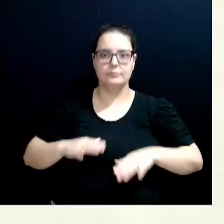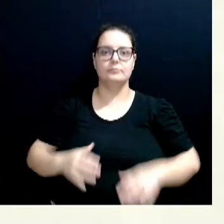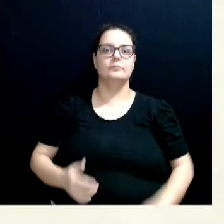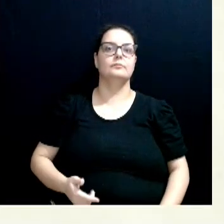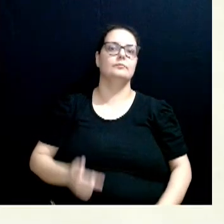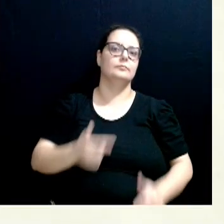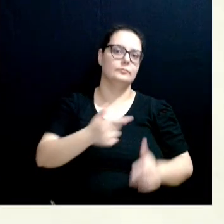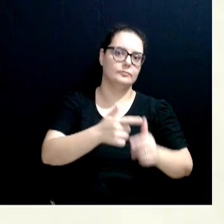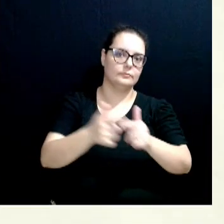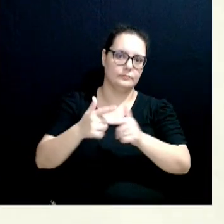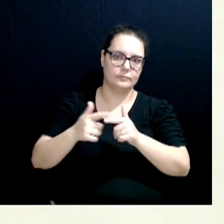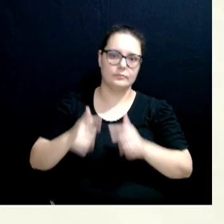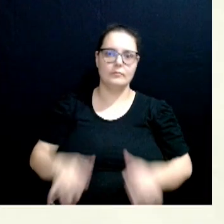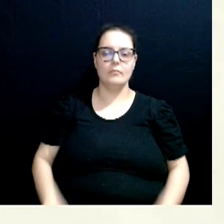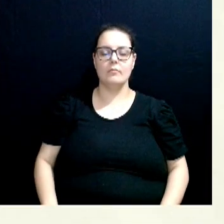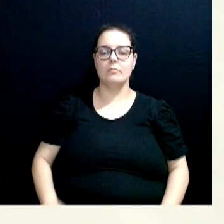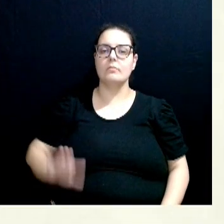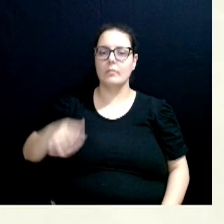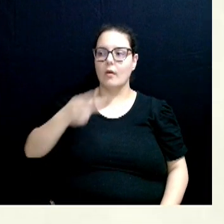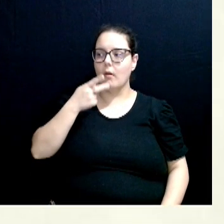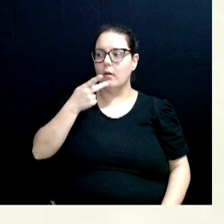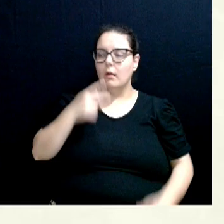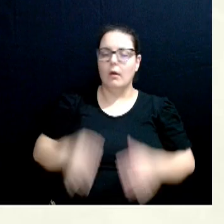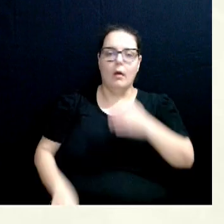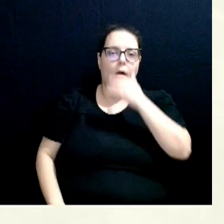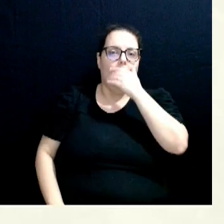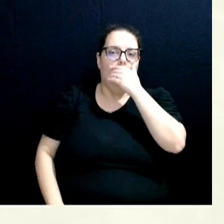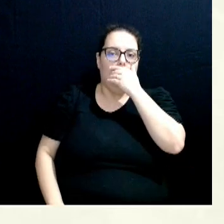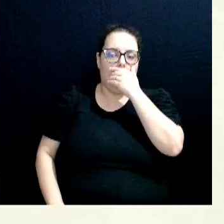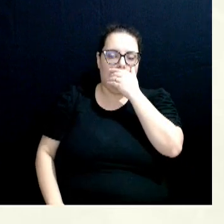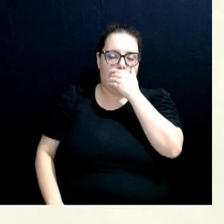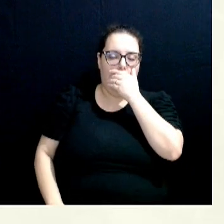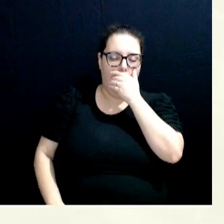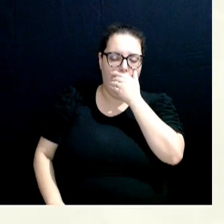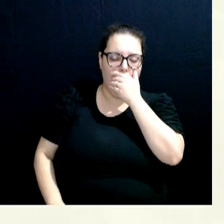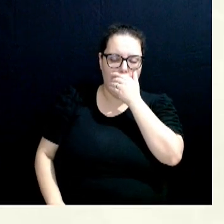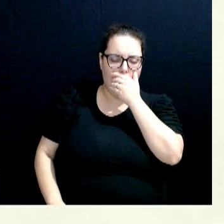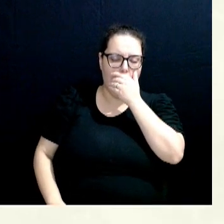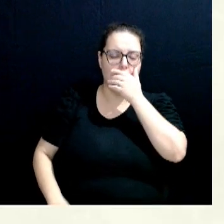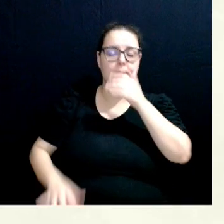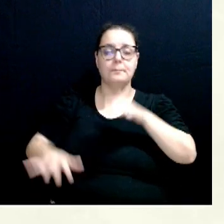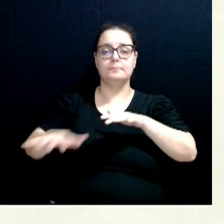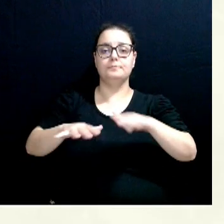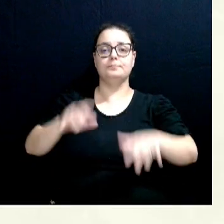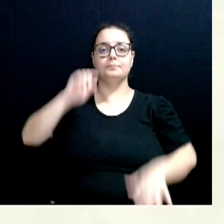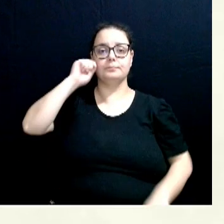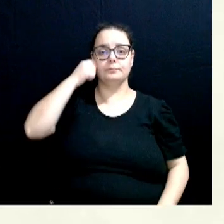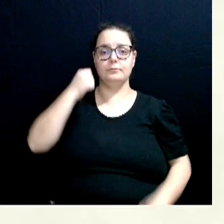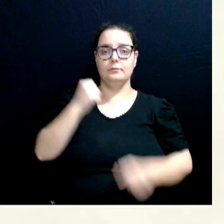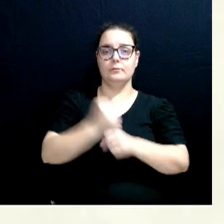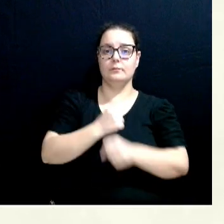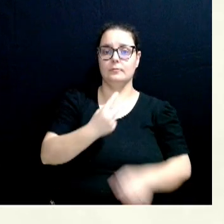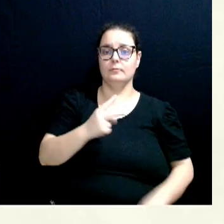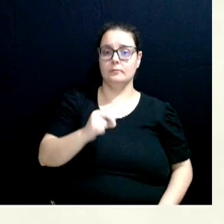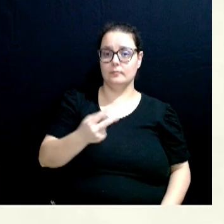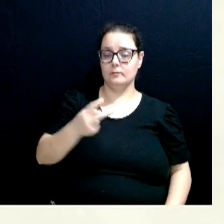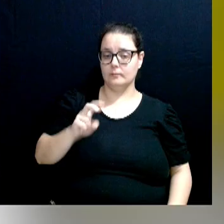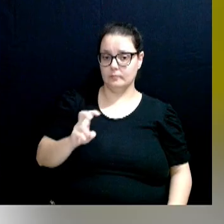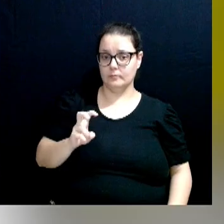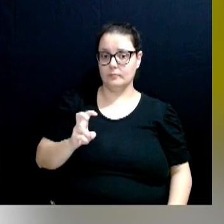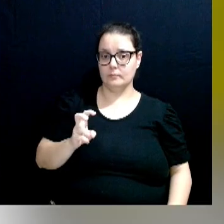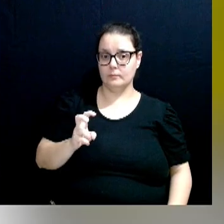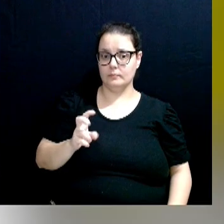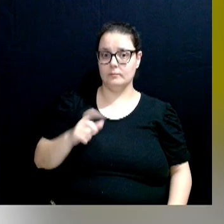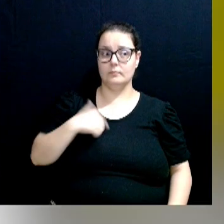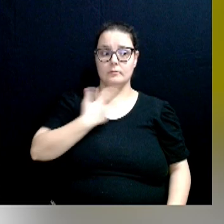gente fala sobre o movimento negro, estando no ano de 2025, a gente entende